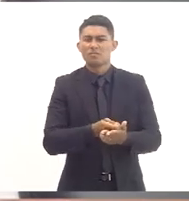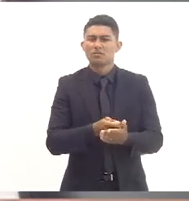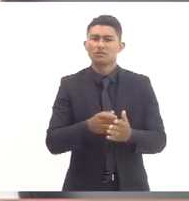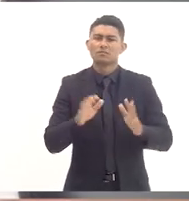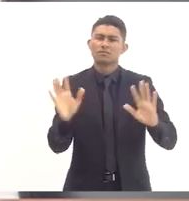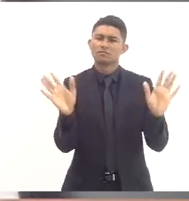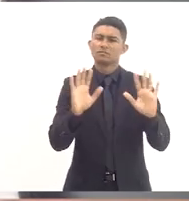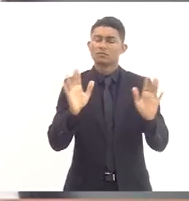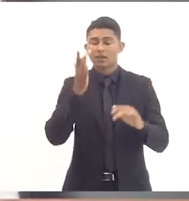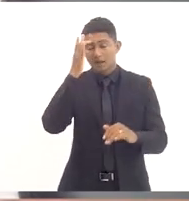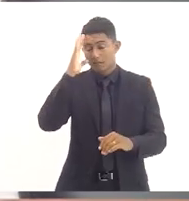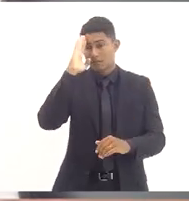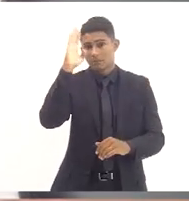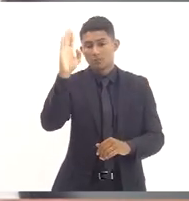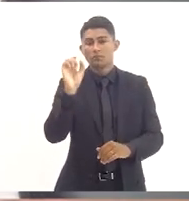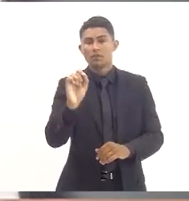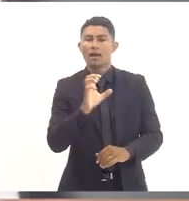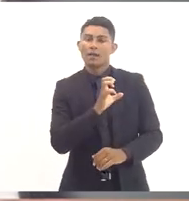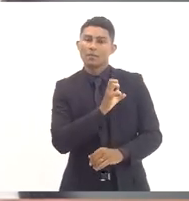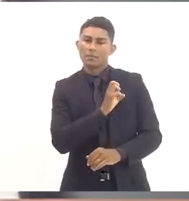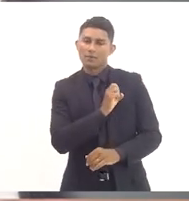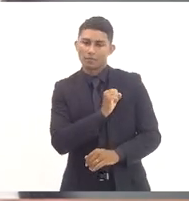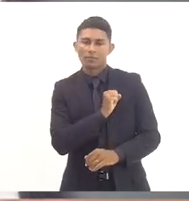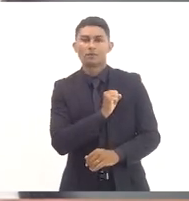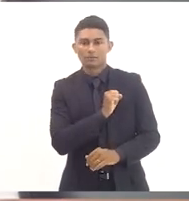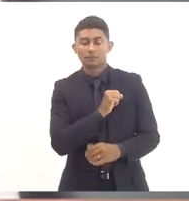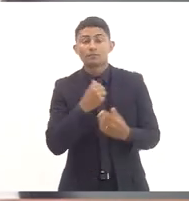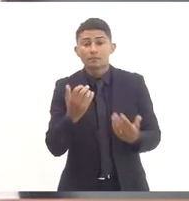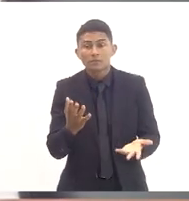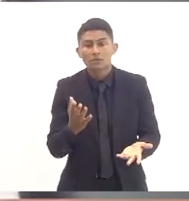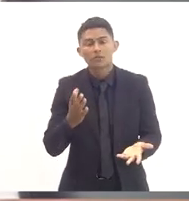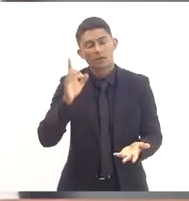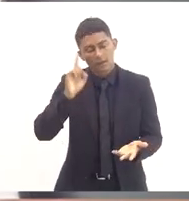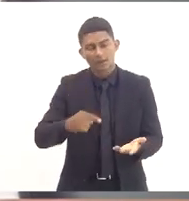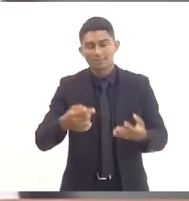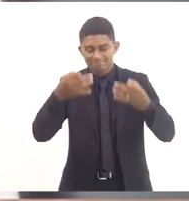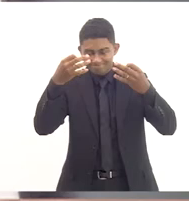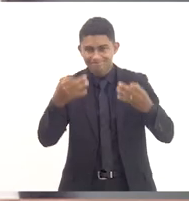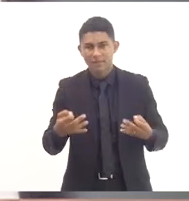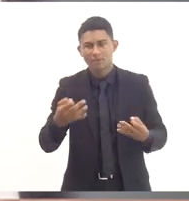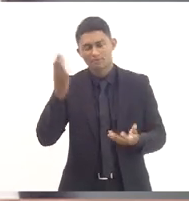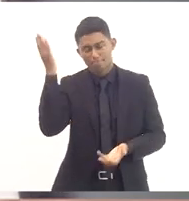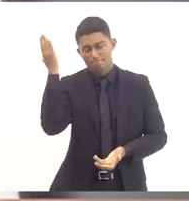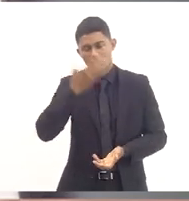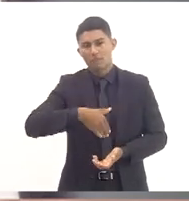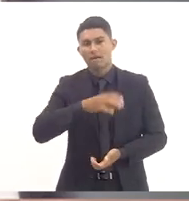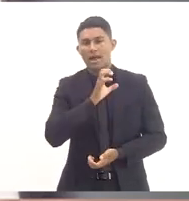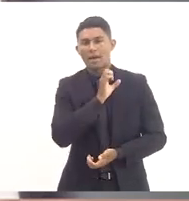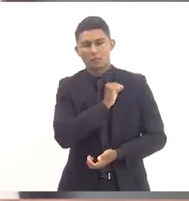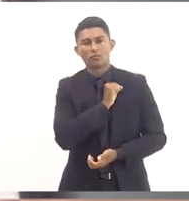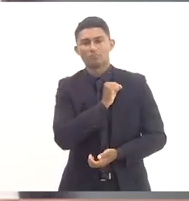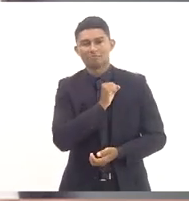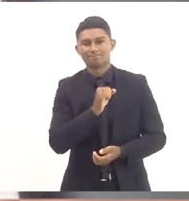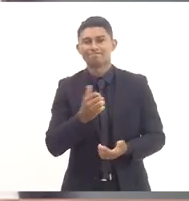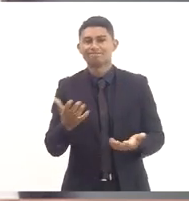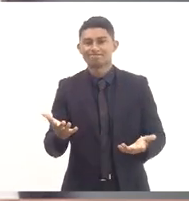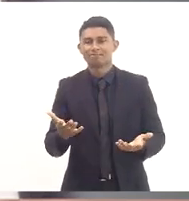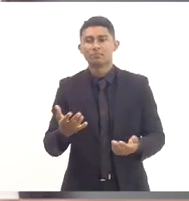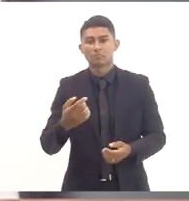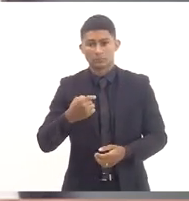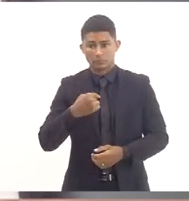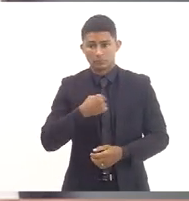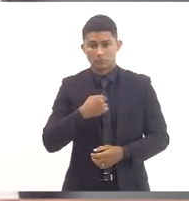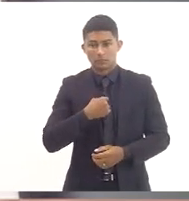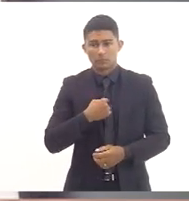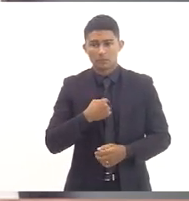independentemente de mais nada não eu acho que realmente a verdadeira representação do que significa um amor incondicional eu penso que